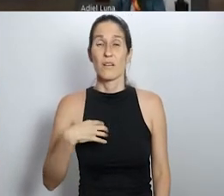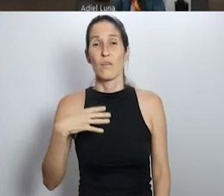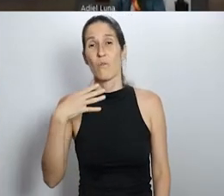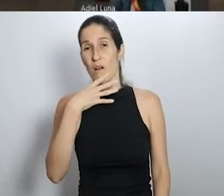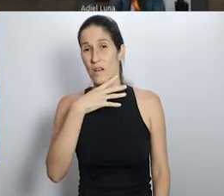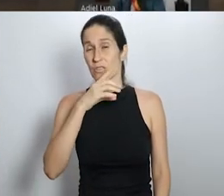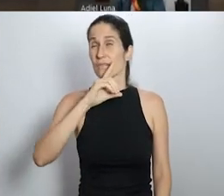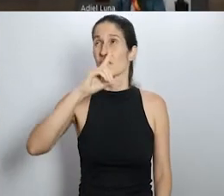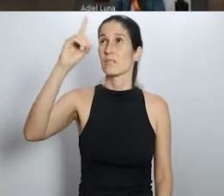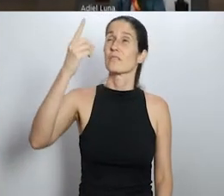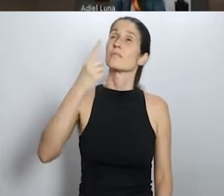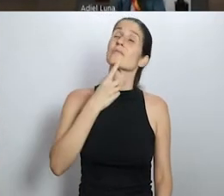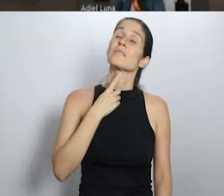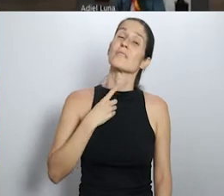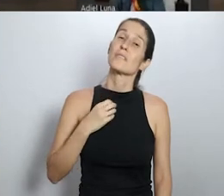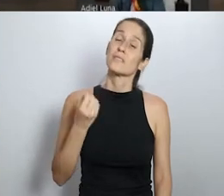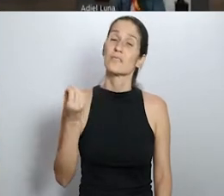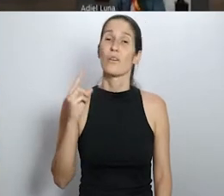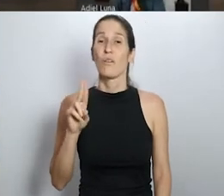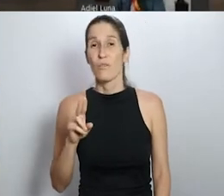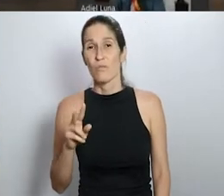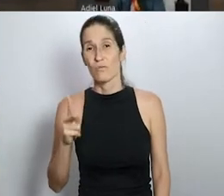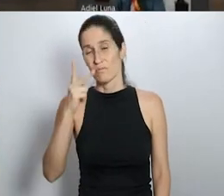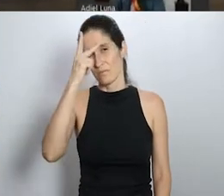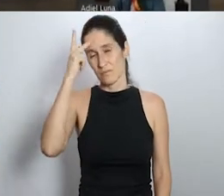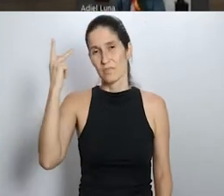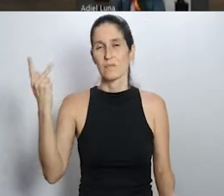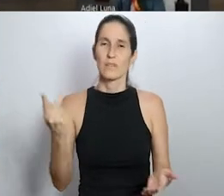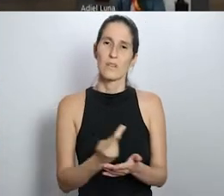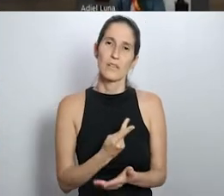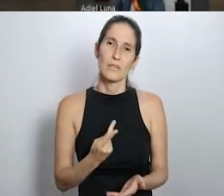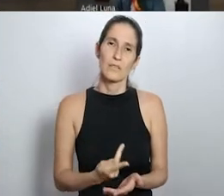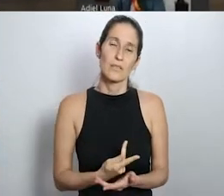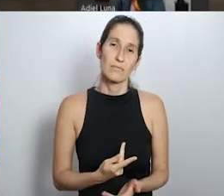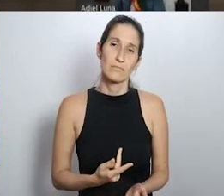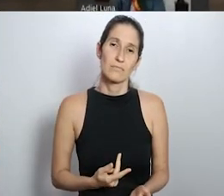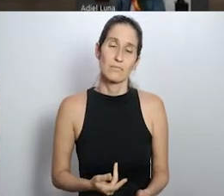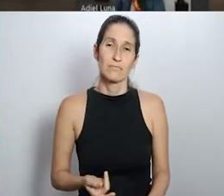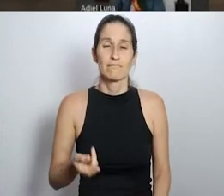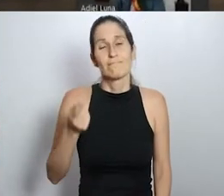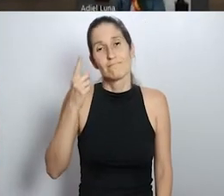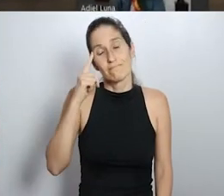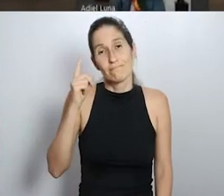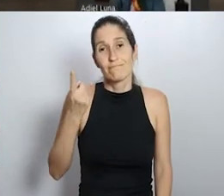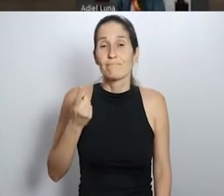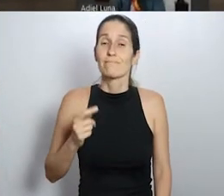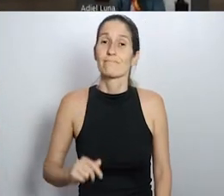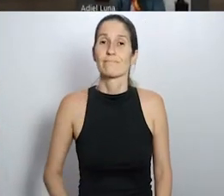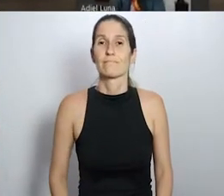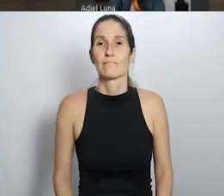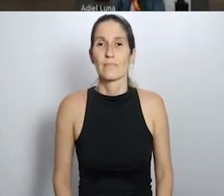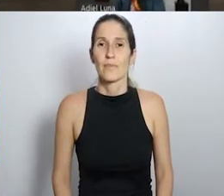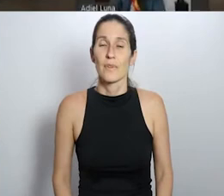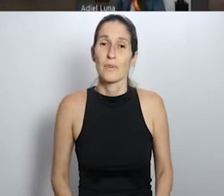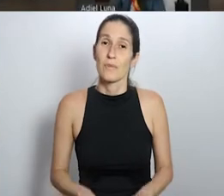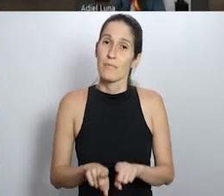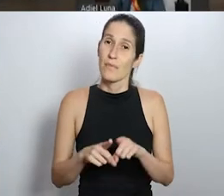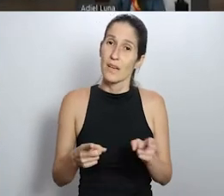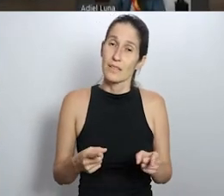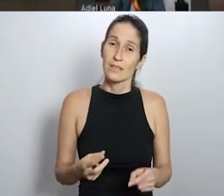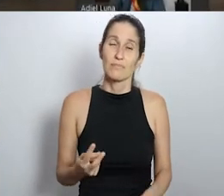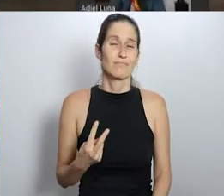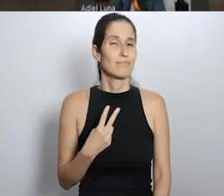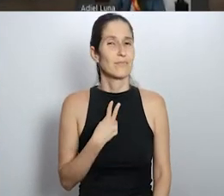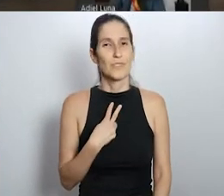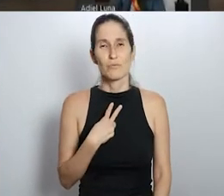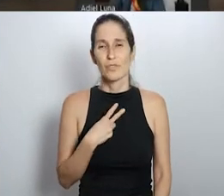deixar, ou total descuido dos homens, ou realmente vontade de